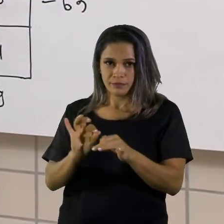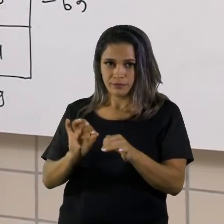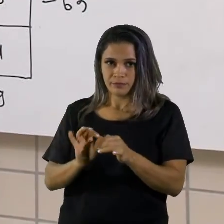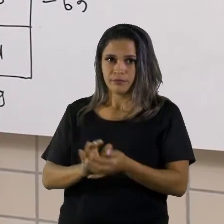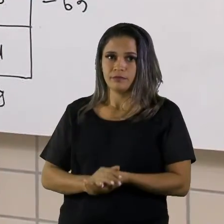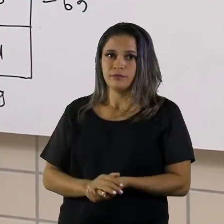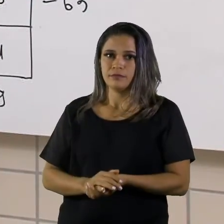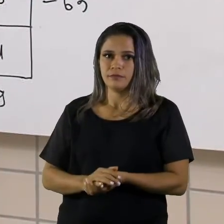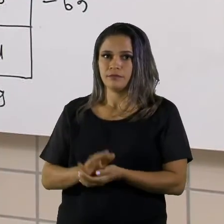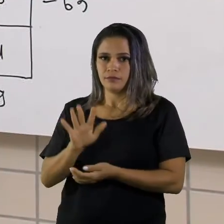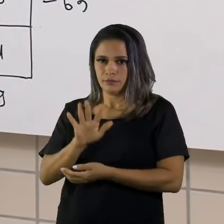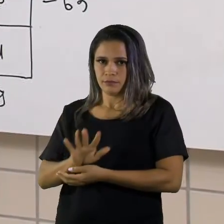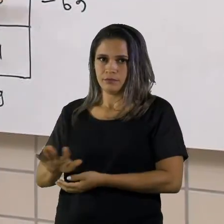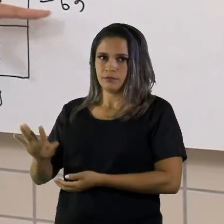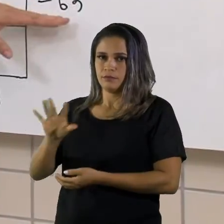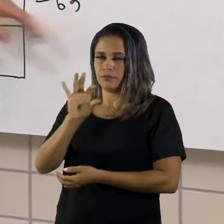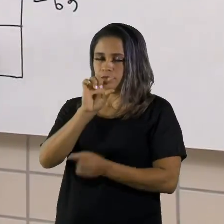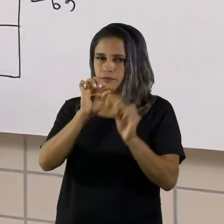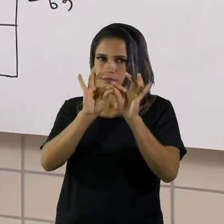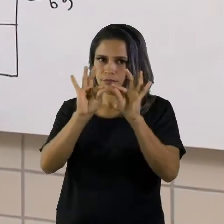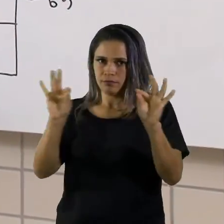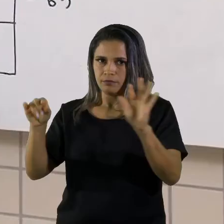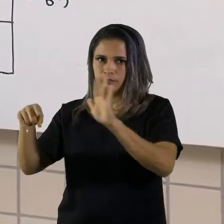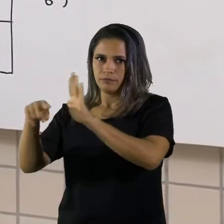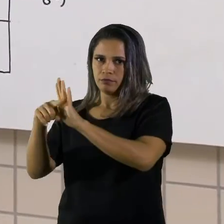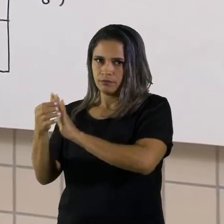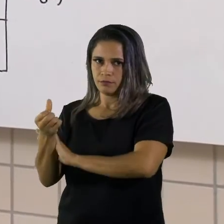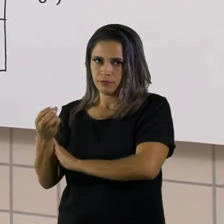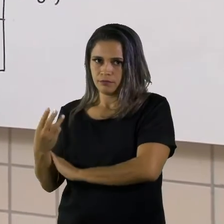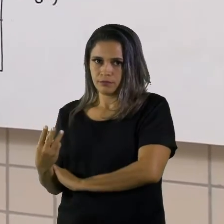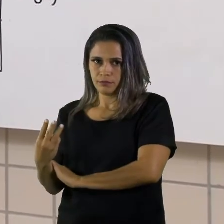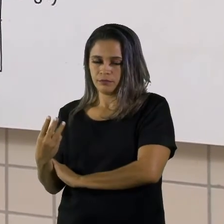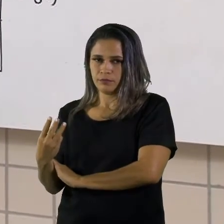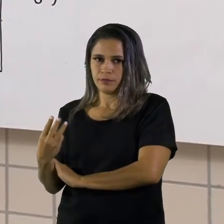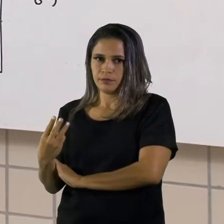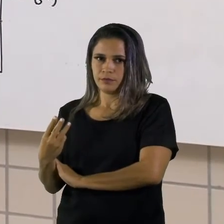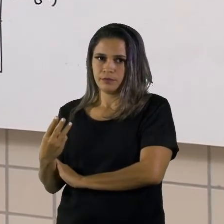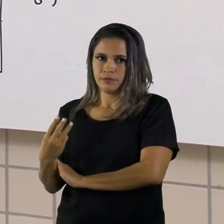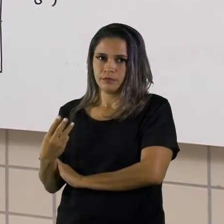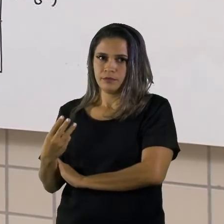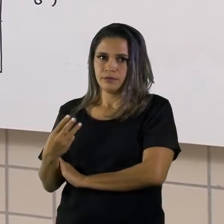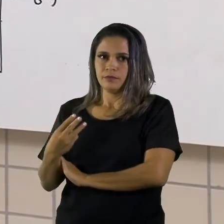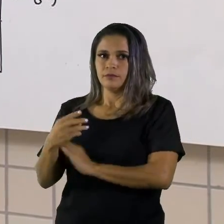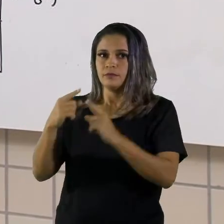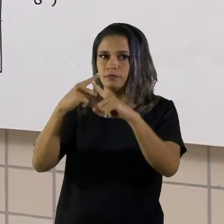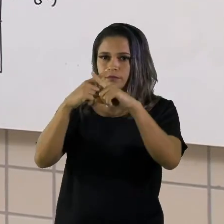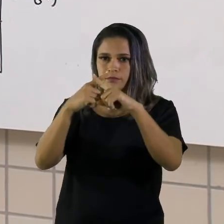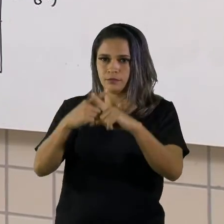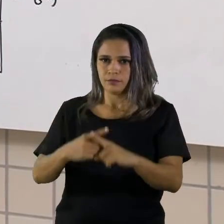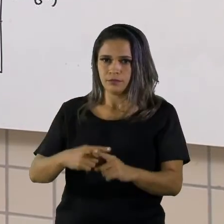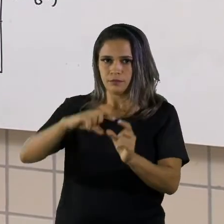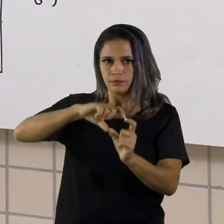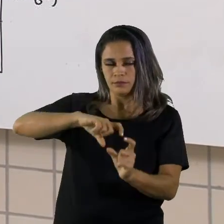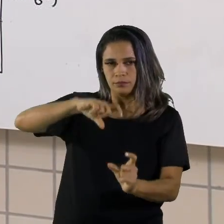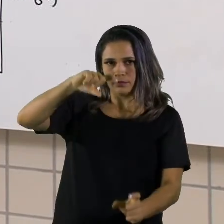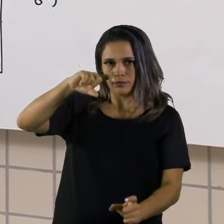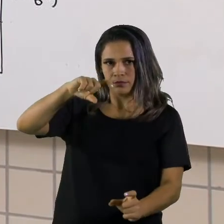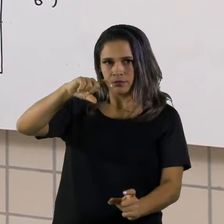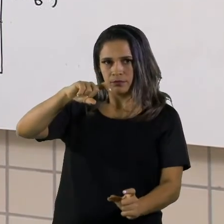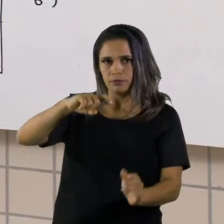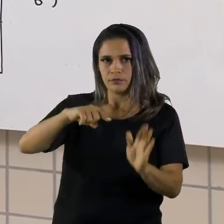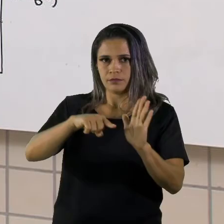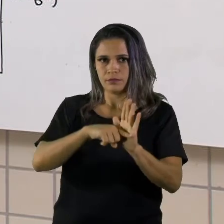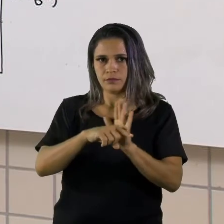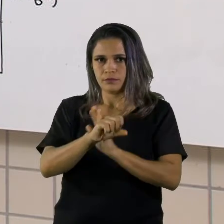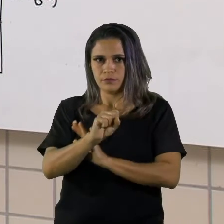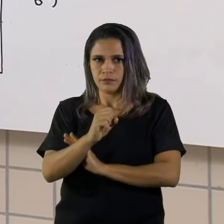dos elementos da primeira linha, deu menos 63. Multipliquei os elementos da primeira coluna, deu menos 84.